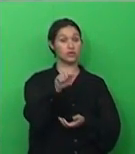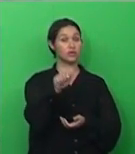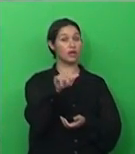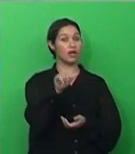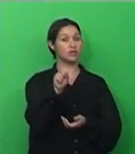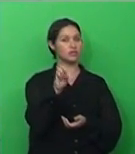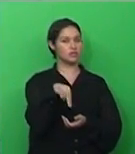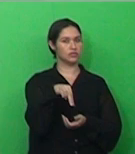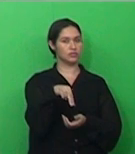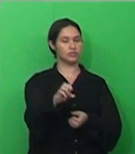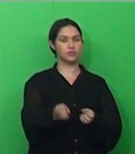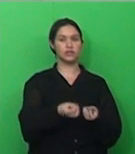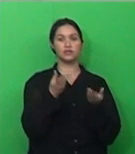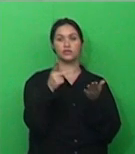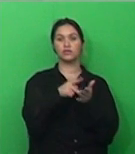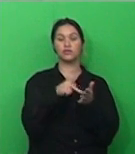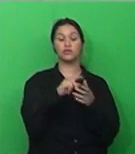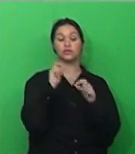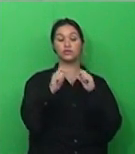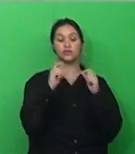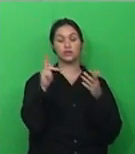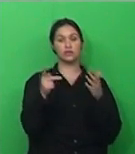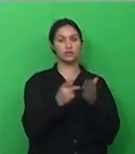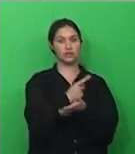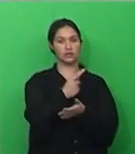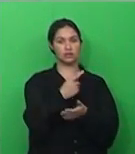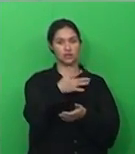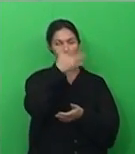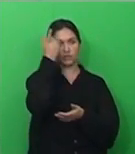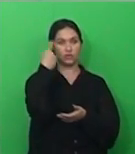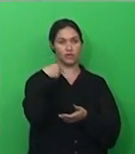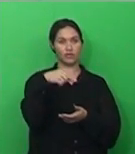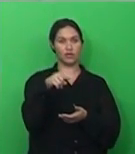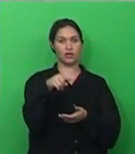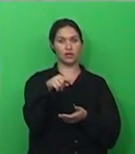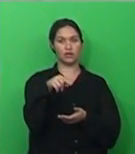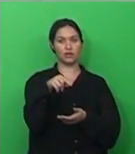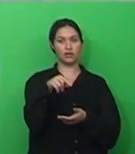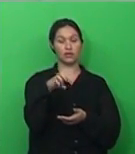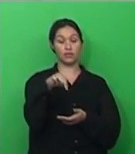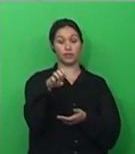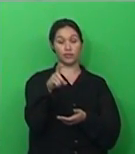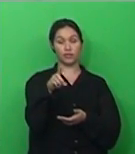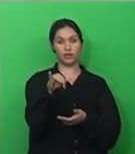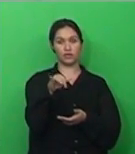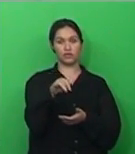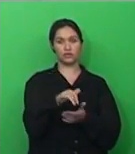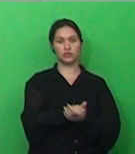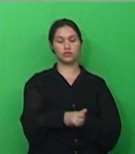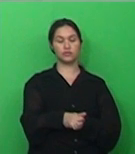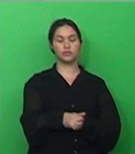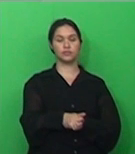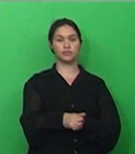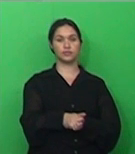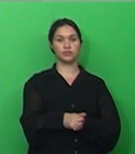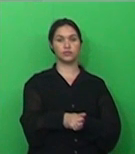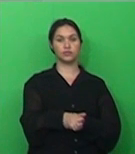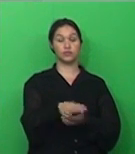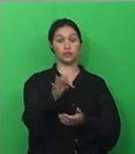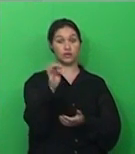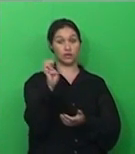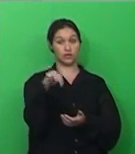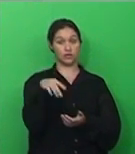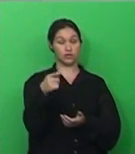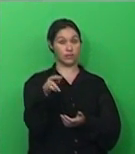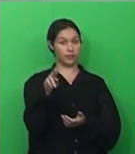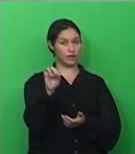na realidade, o que está acontecendo? Essas pessoas vão lá, fazem a medição, né? Realizam a medição.